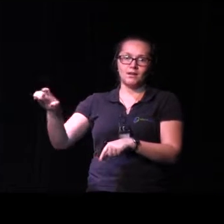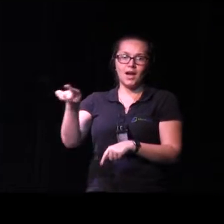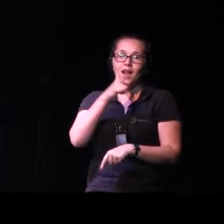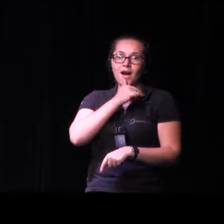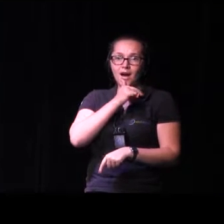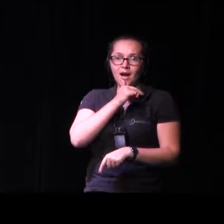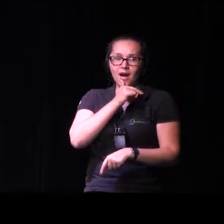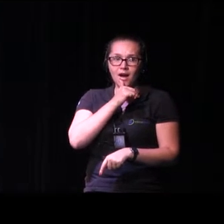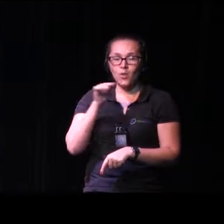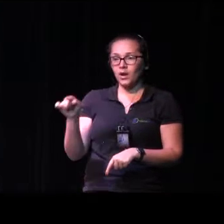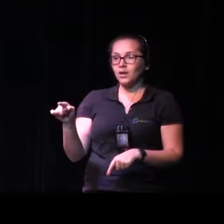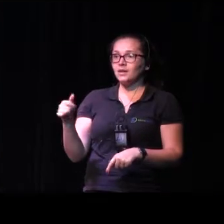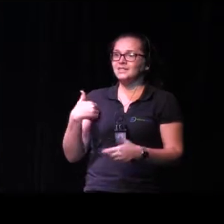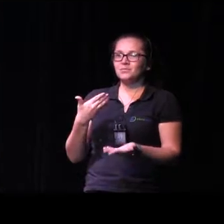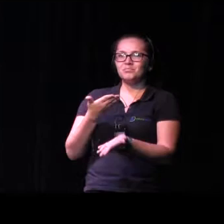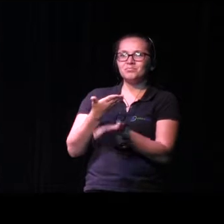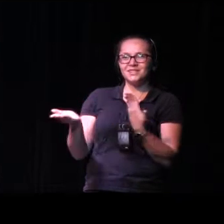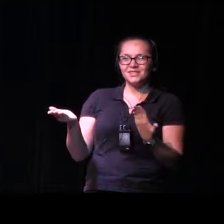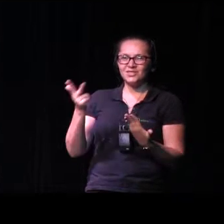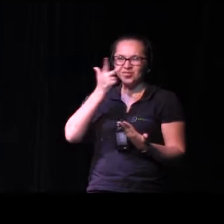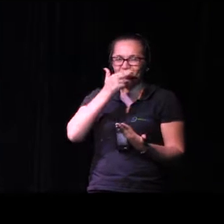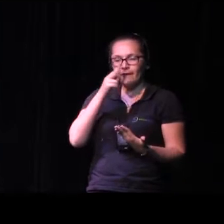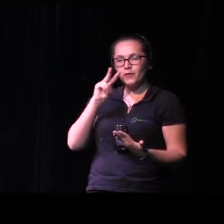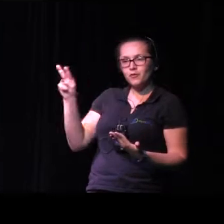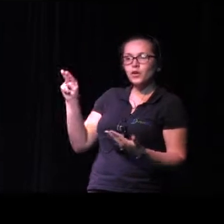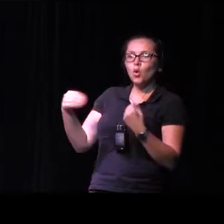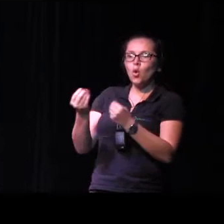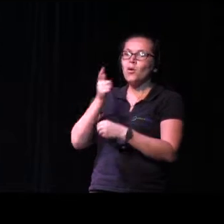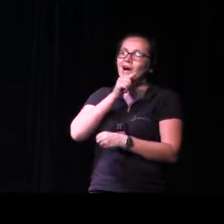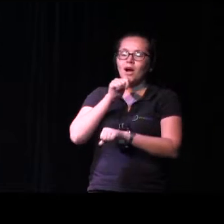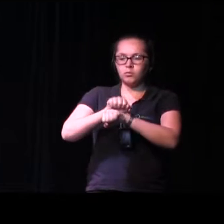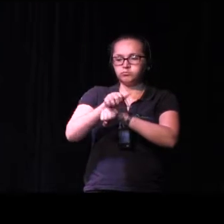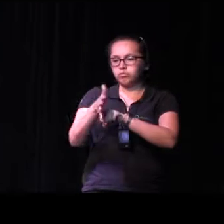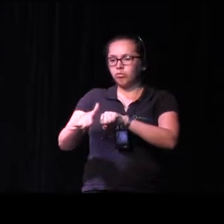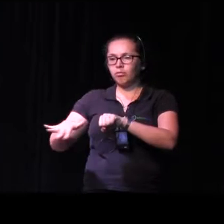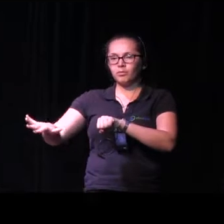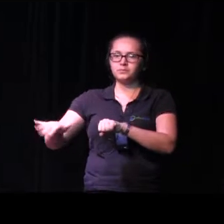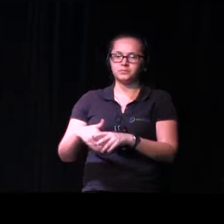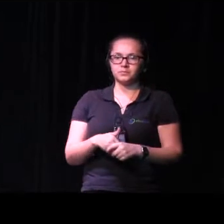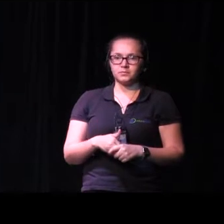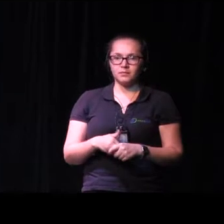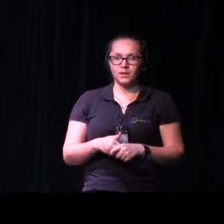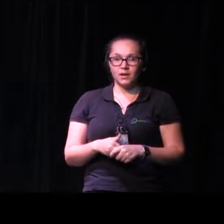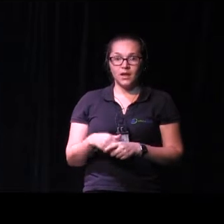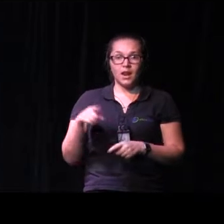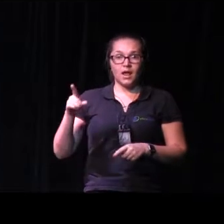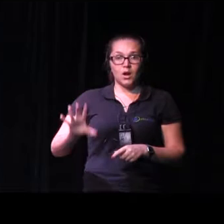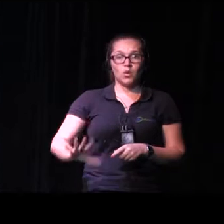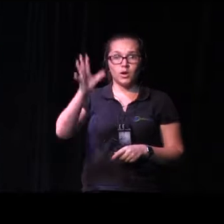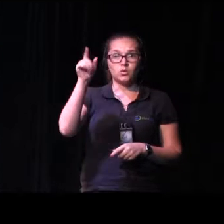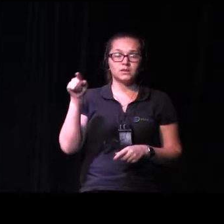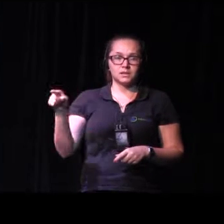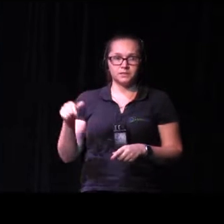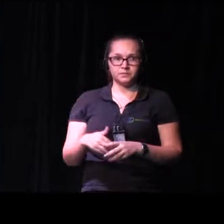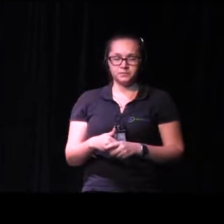um vale. A água havia se perdido. Vejam como a água escorre por aqui.